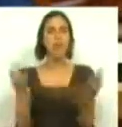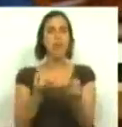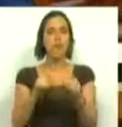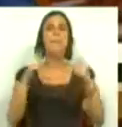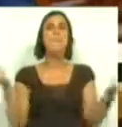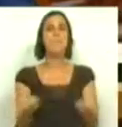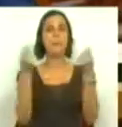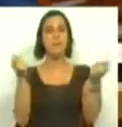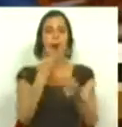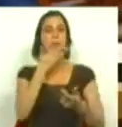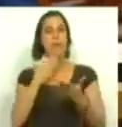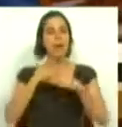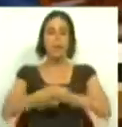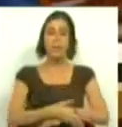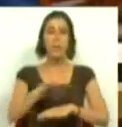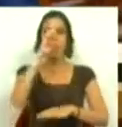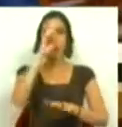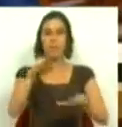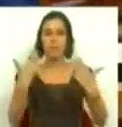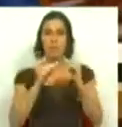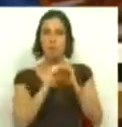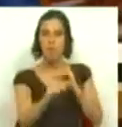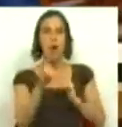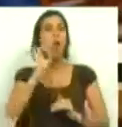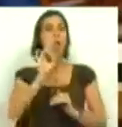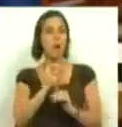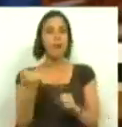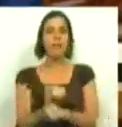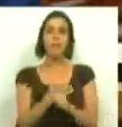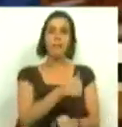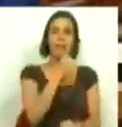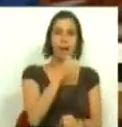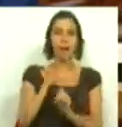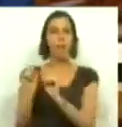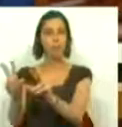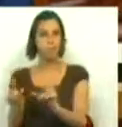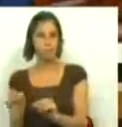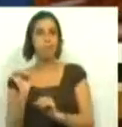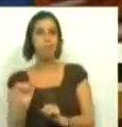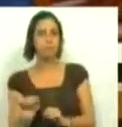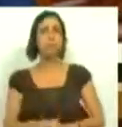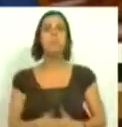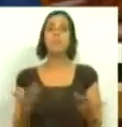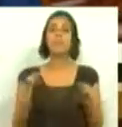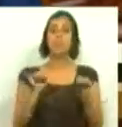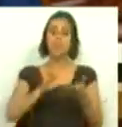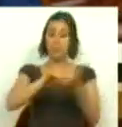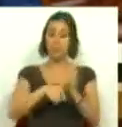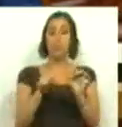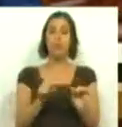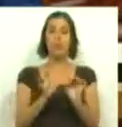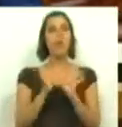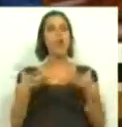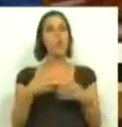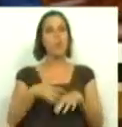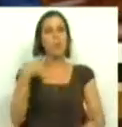que promove a acessibilidade, sustentabilidade e qualidade dos serviços de água e saneamento. Nesse projeto, o